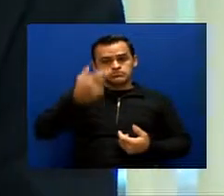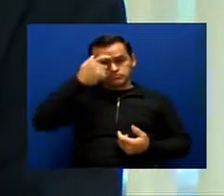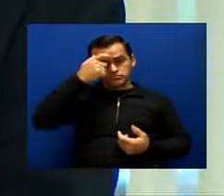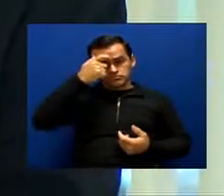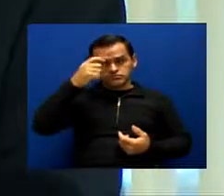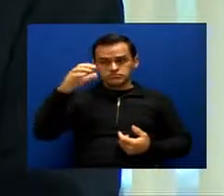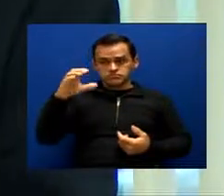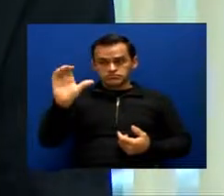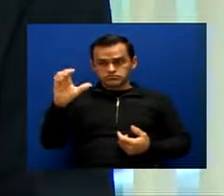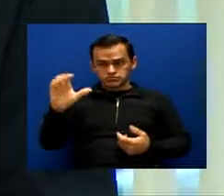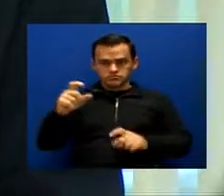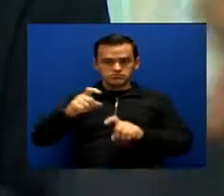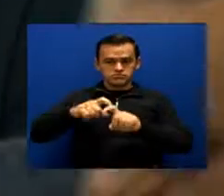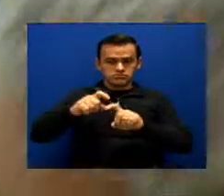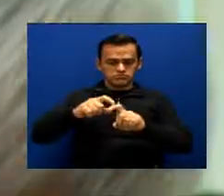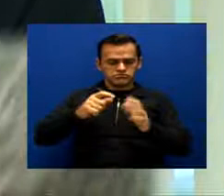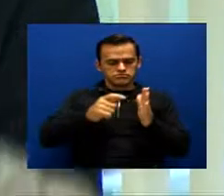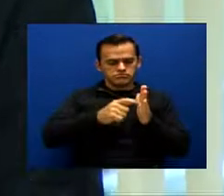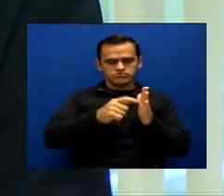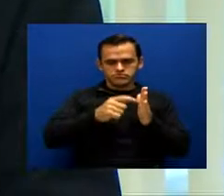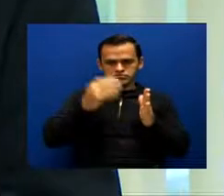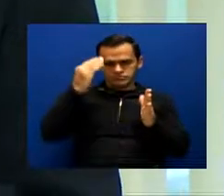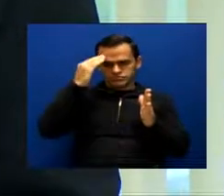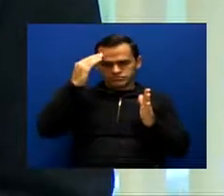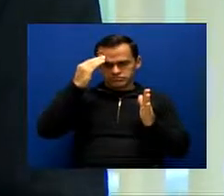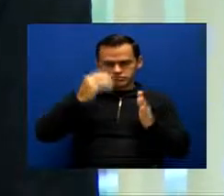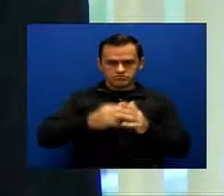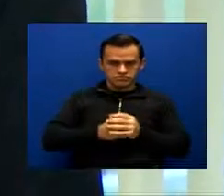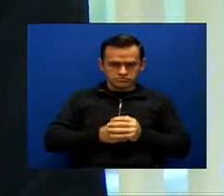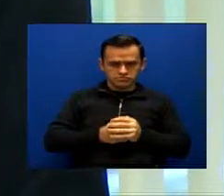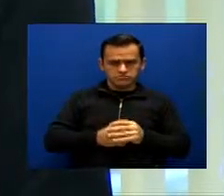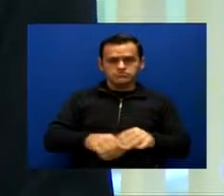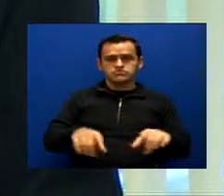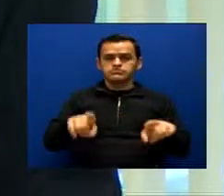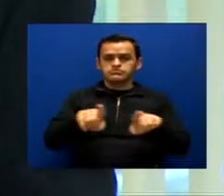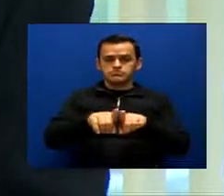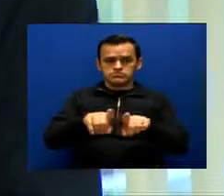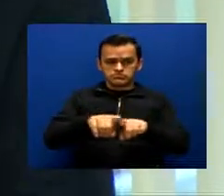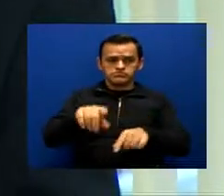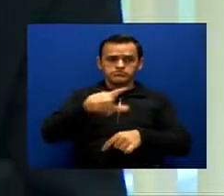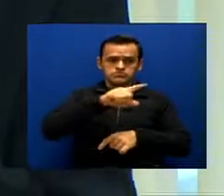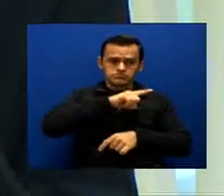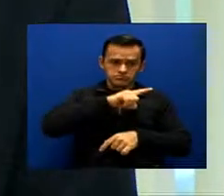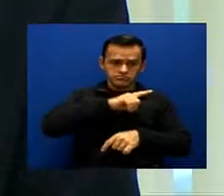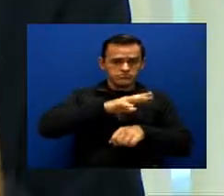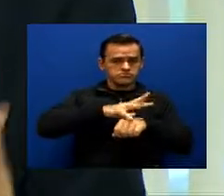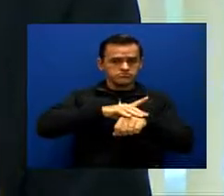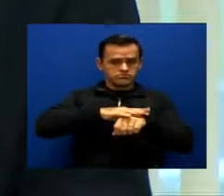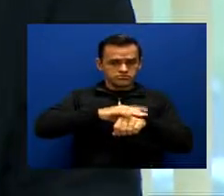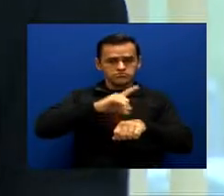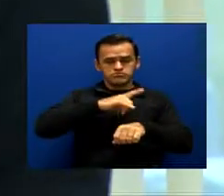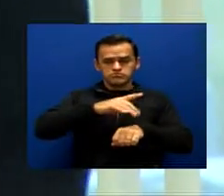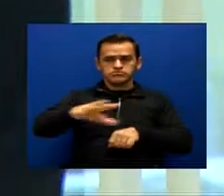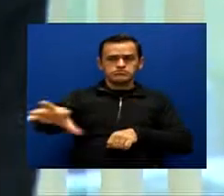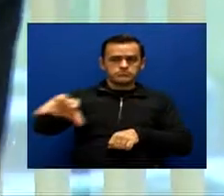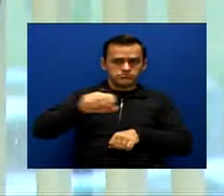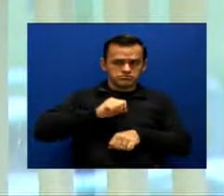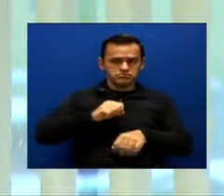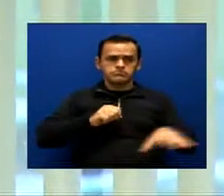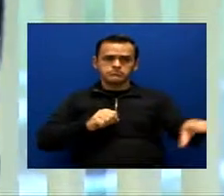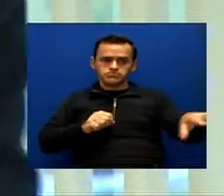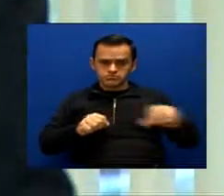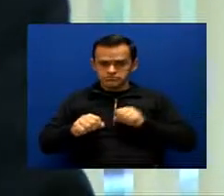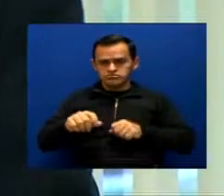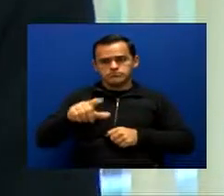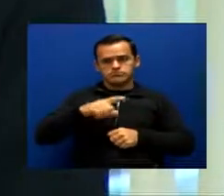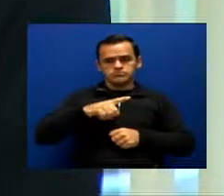científico, e por entender que o maior risco que existe de doença, ou de se desenvolver doença em uma pessoa que